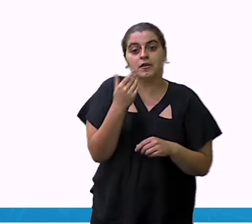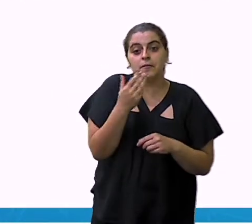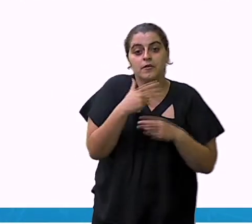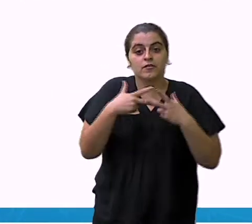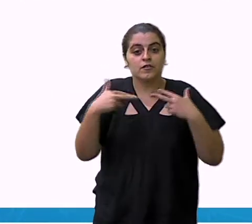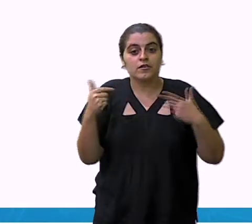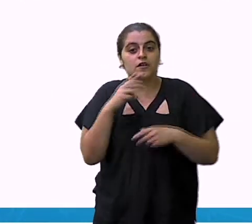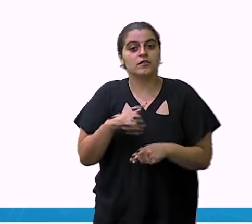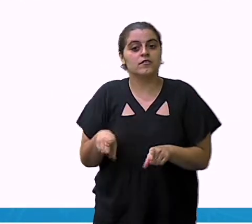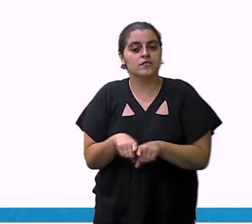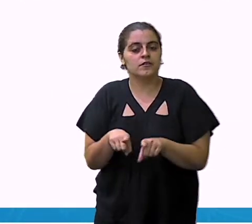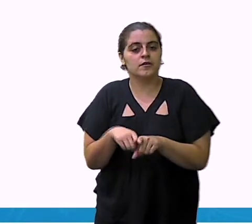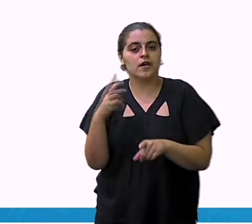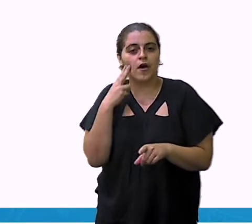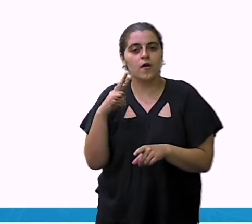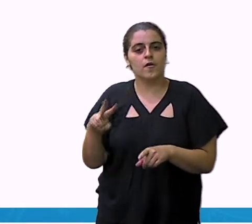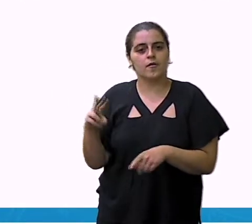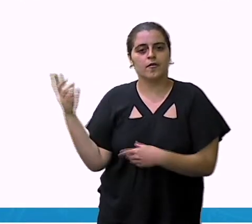alimento.